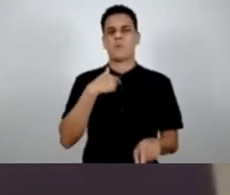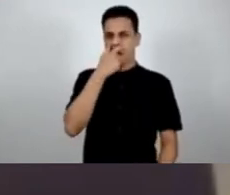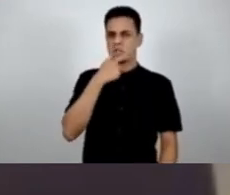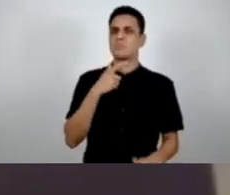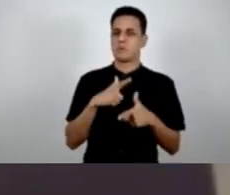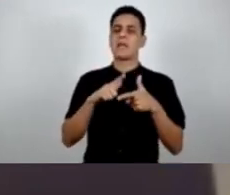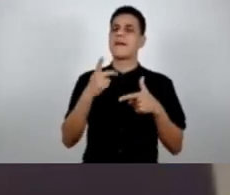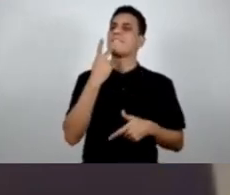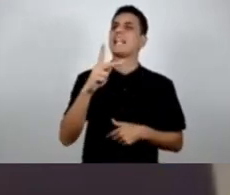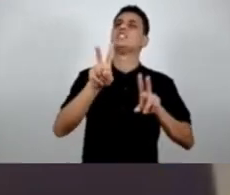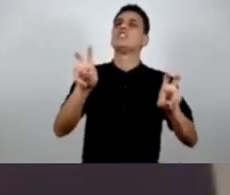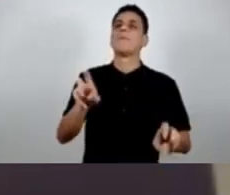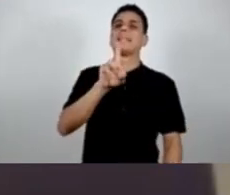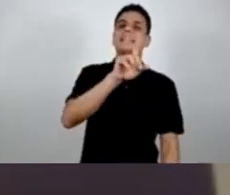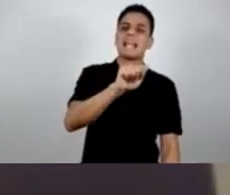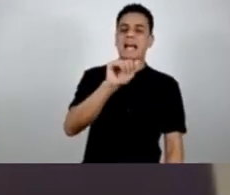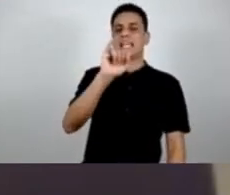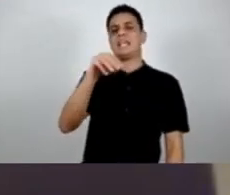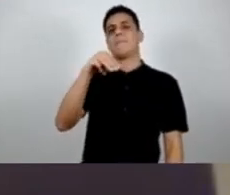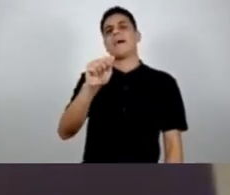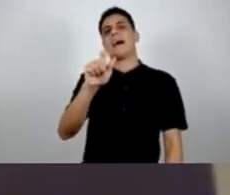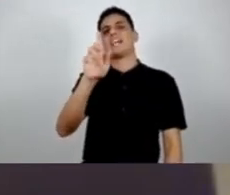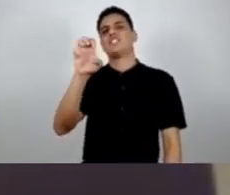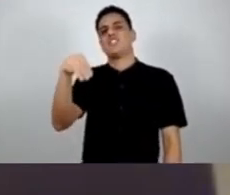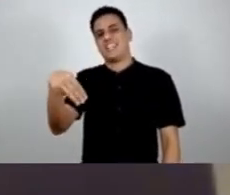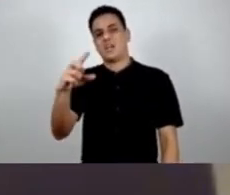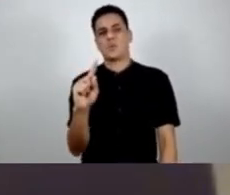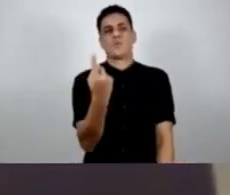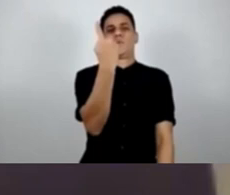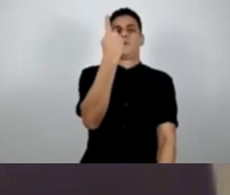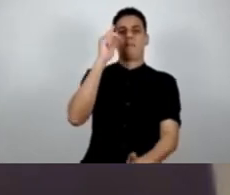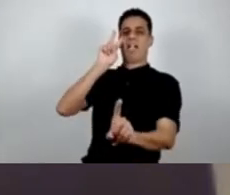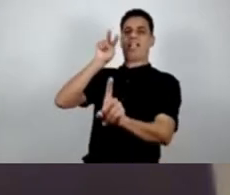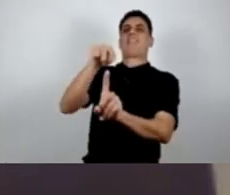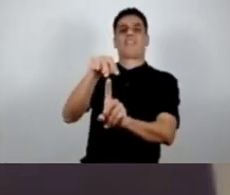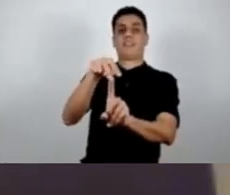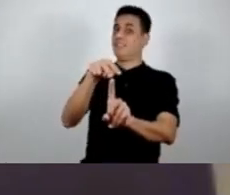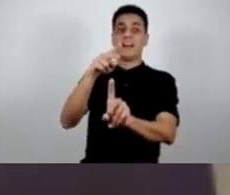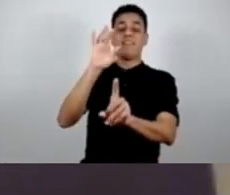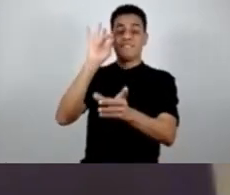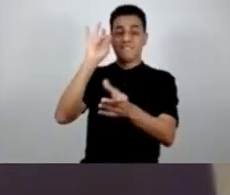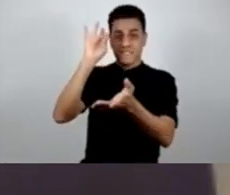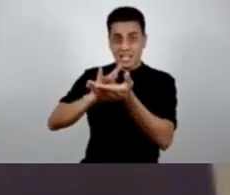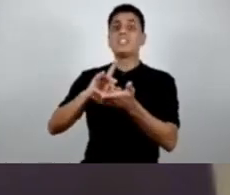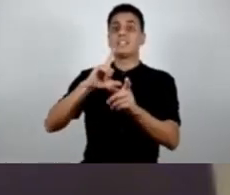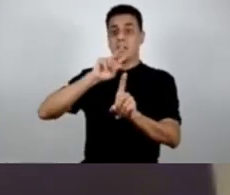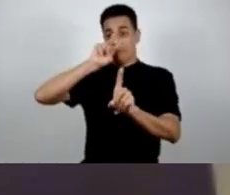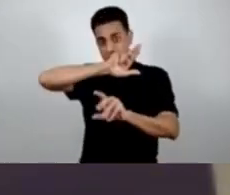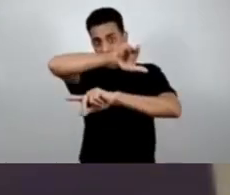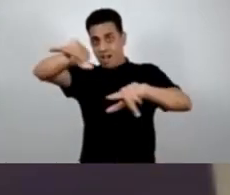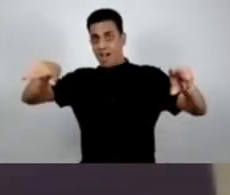imagem, eu prefiro falar das imagens. É verdade que é possível encontrar um coração e uma